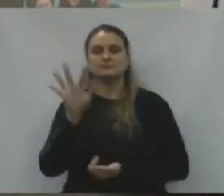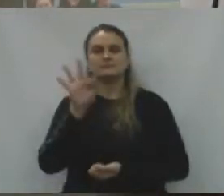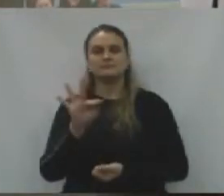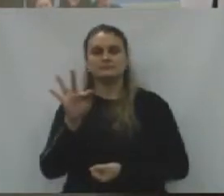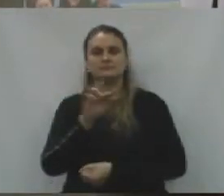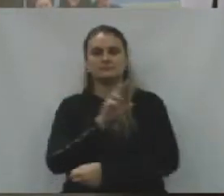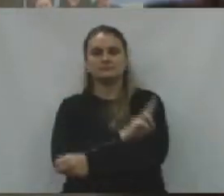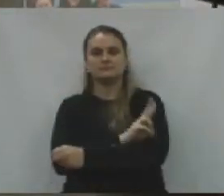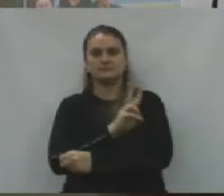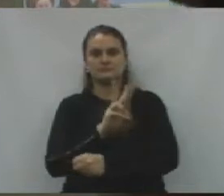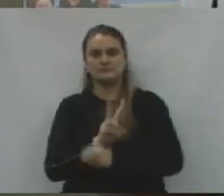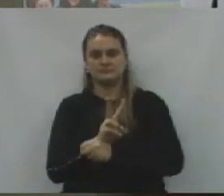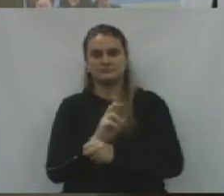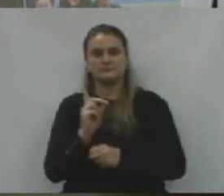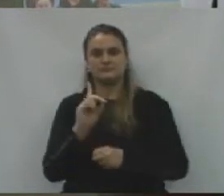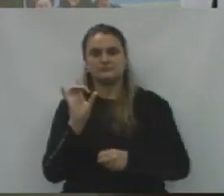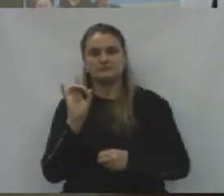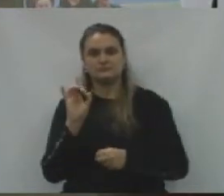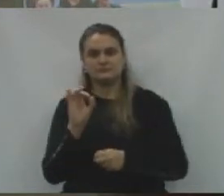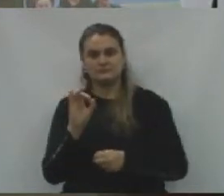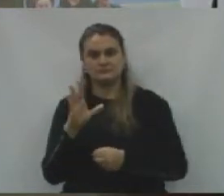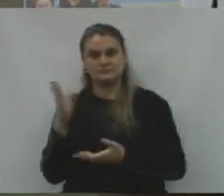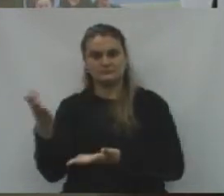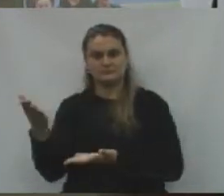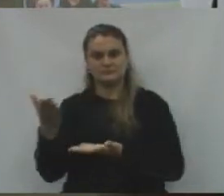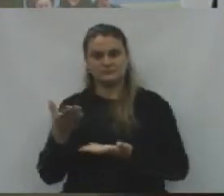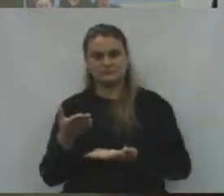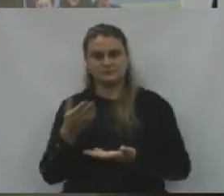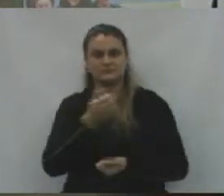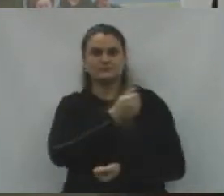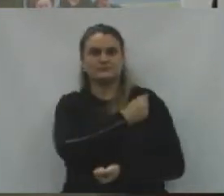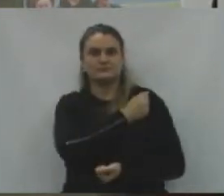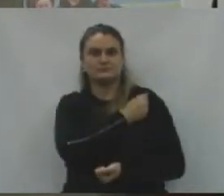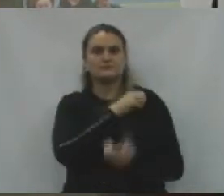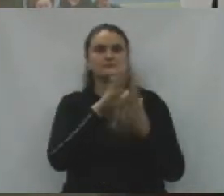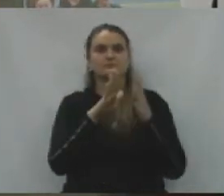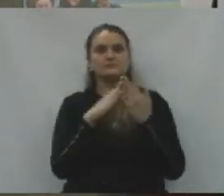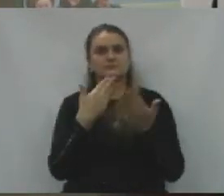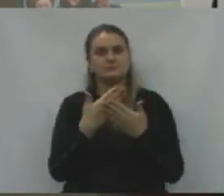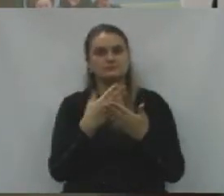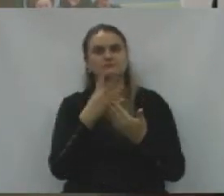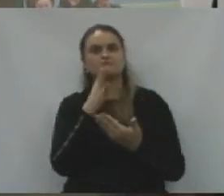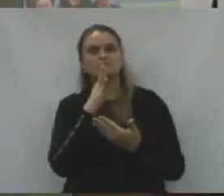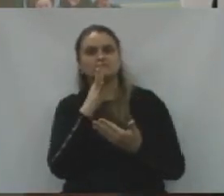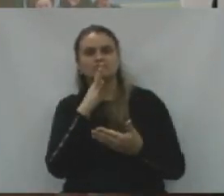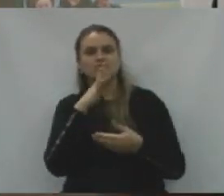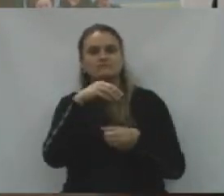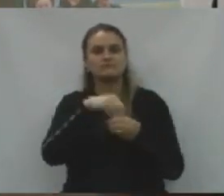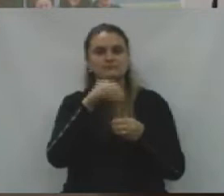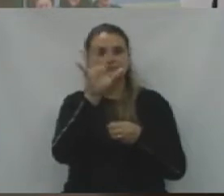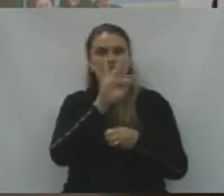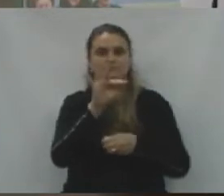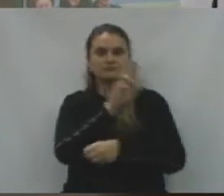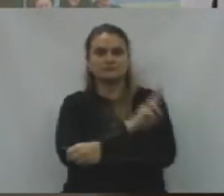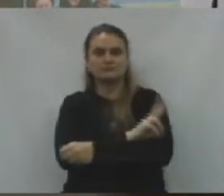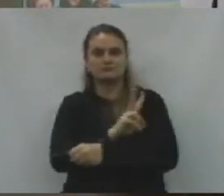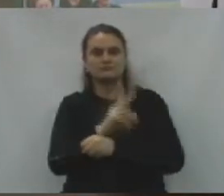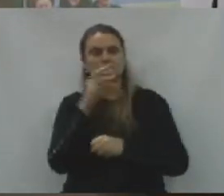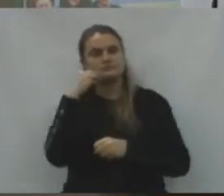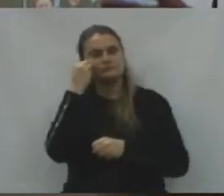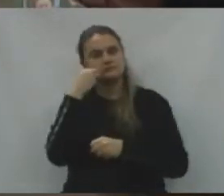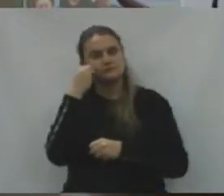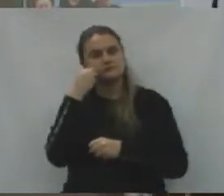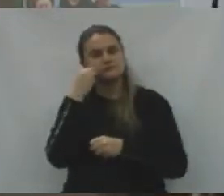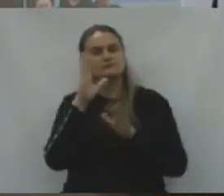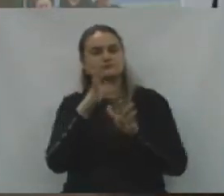A Uniuv passou não só a receber alunos de escolas para conhecer a estrutura, a